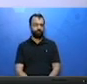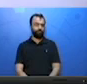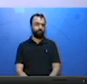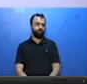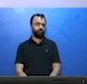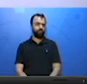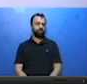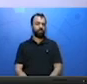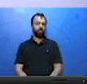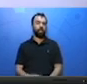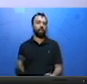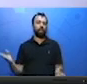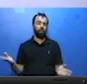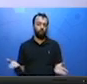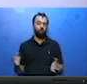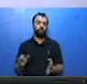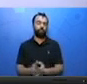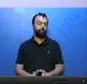Agora é o seguinte, ó.